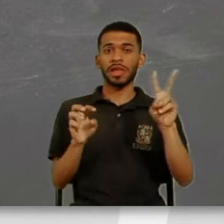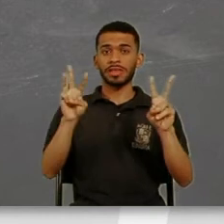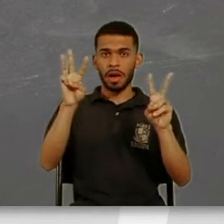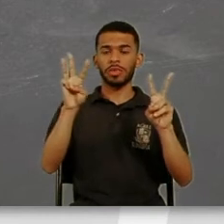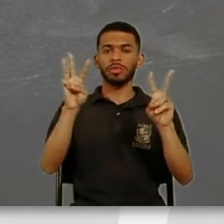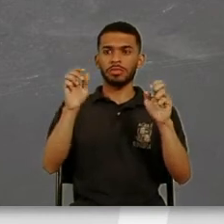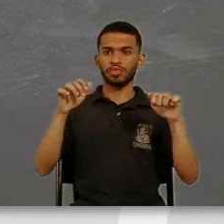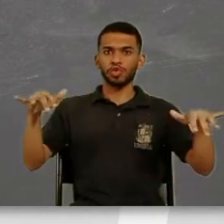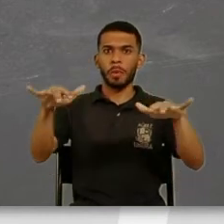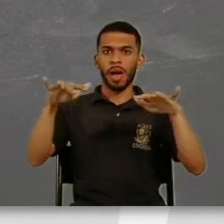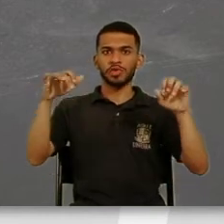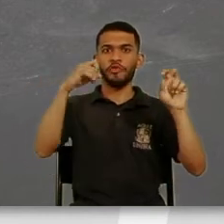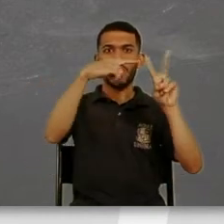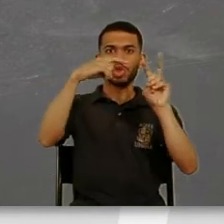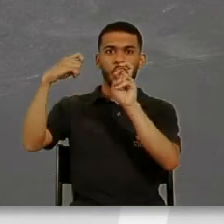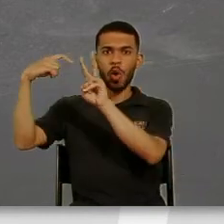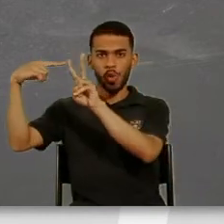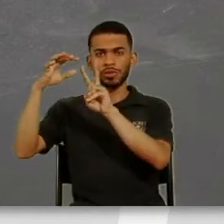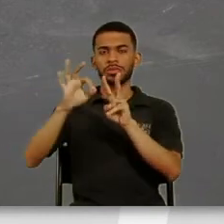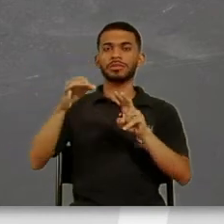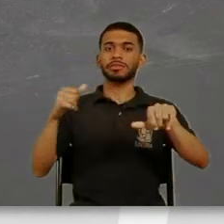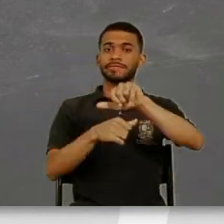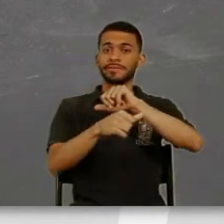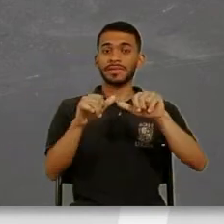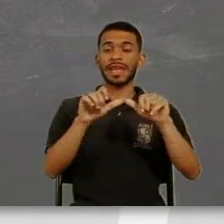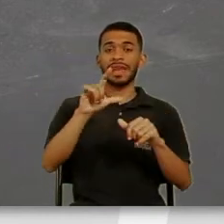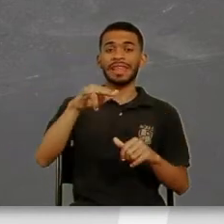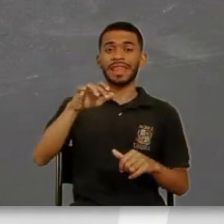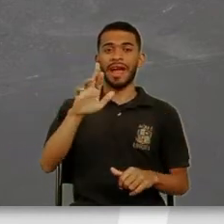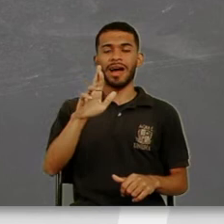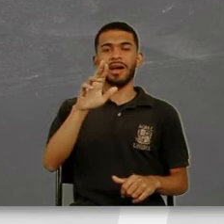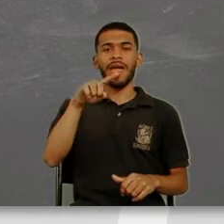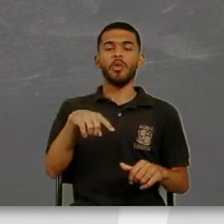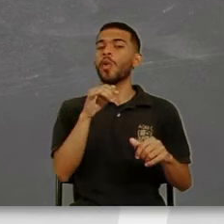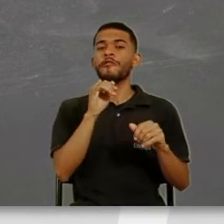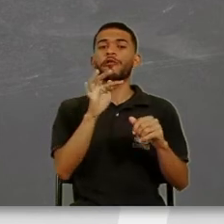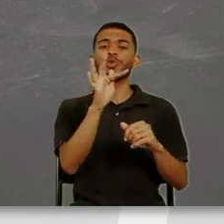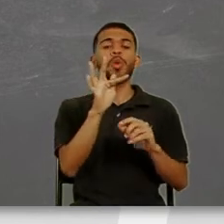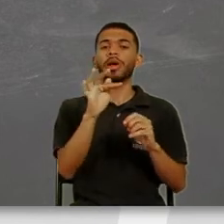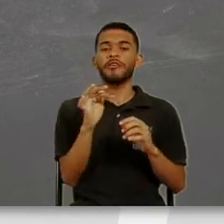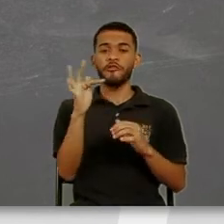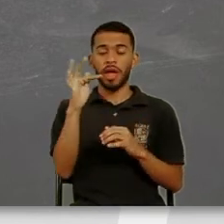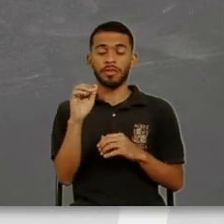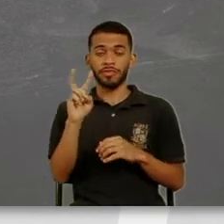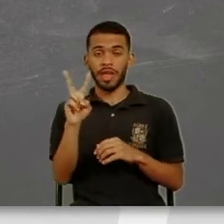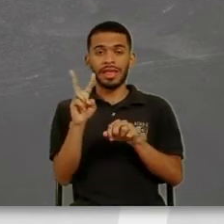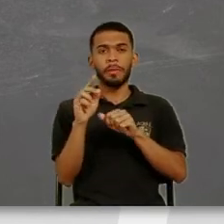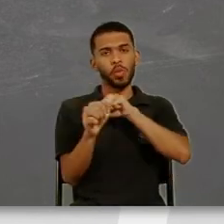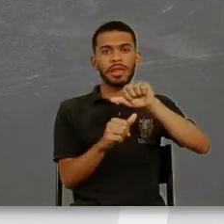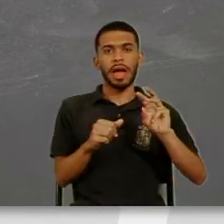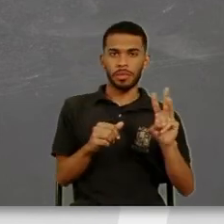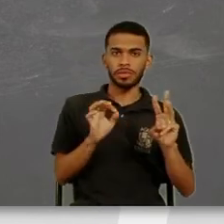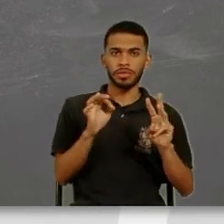espaços vetoriais, uma transformação linear é uma função de V em W, em que F de V em